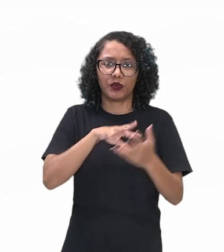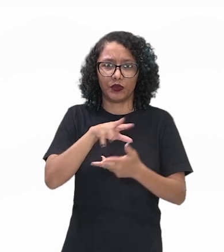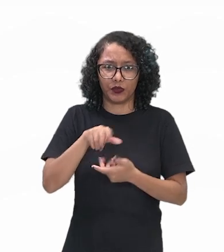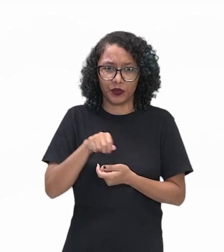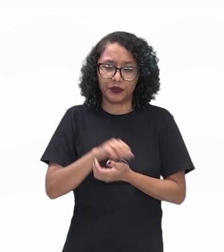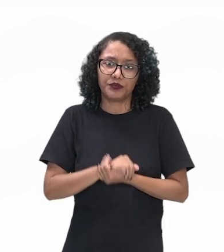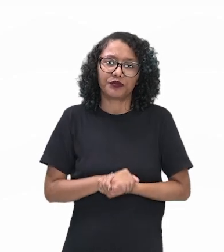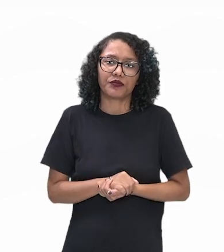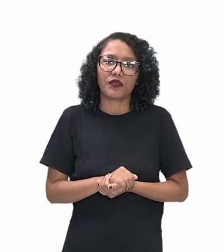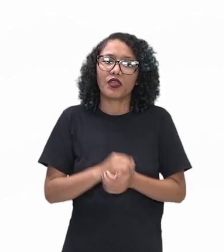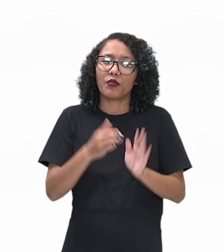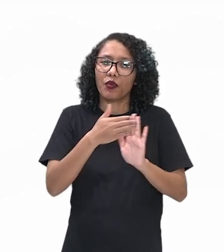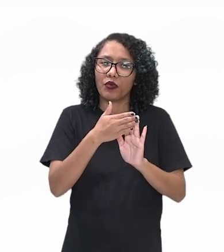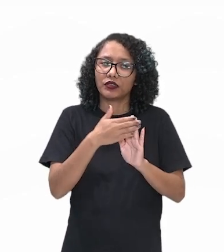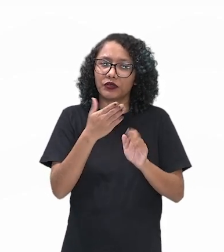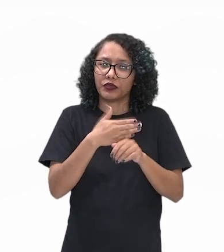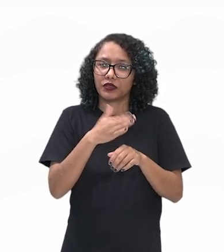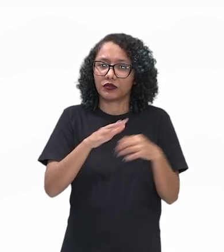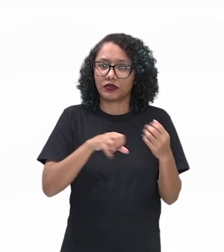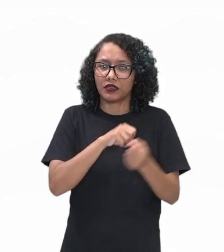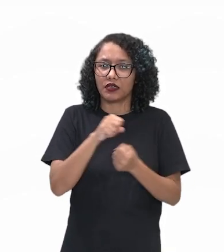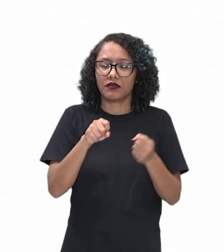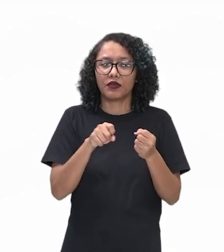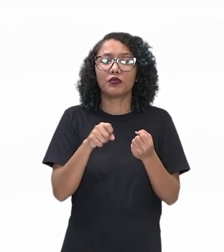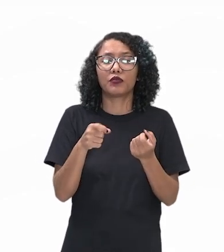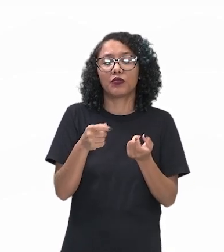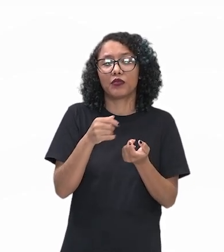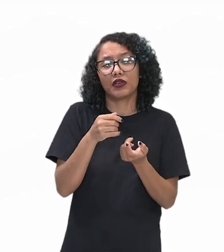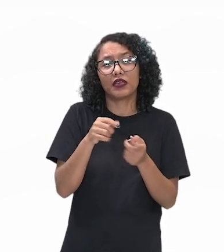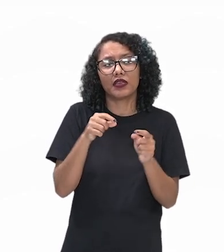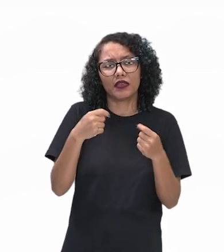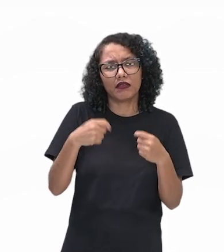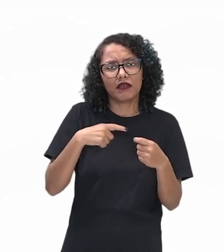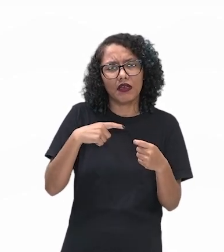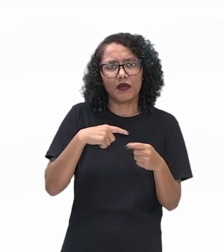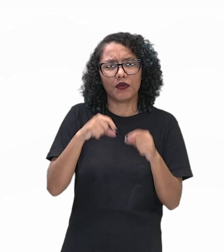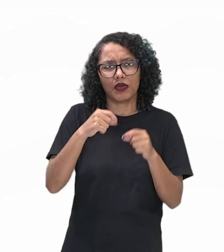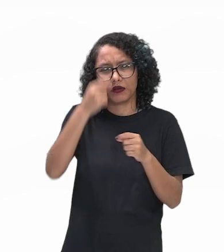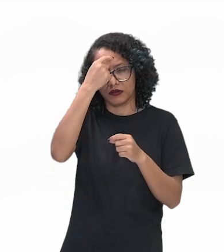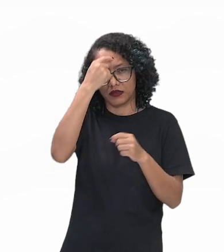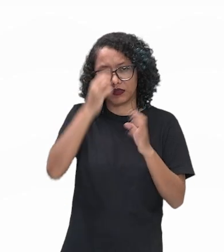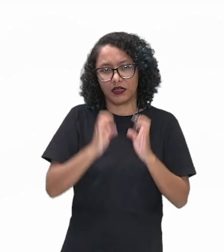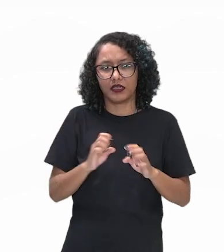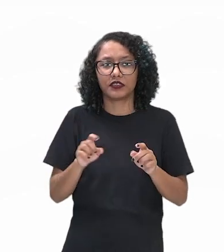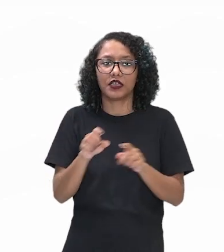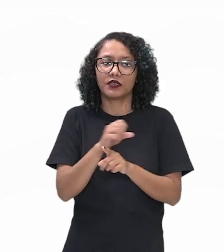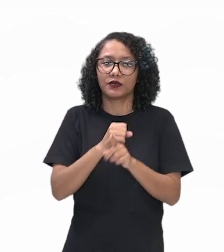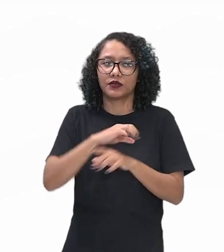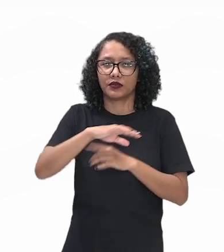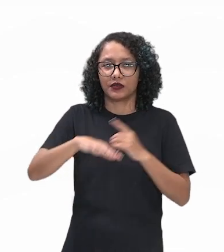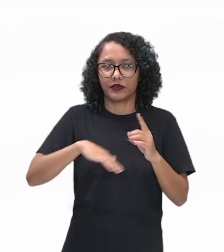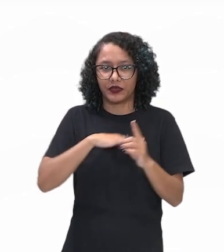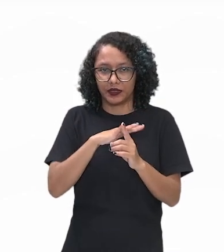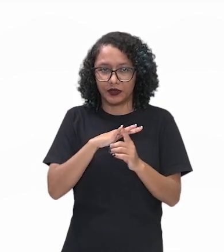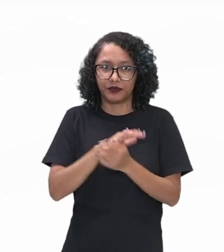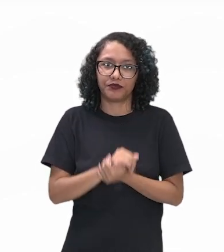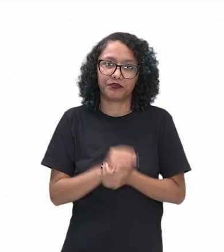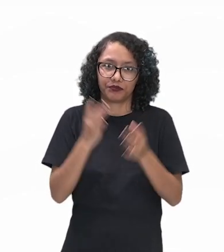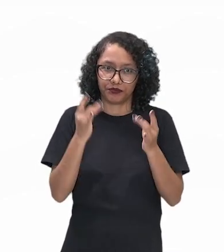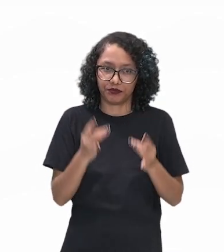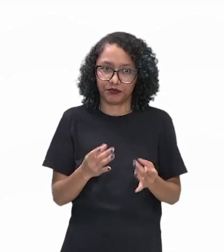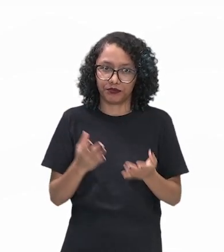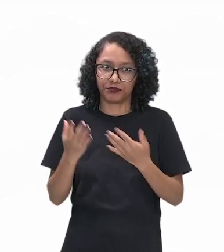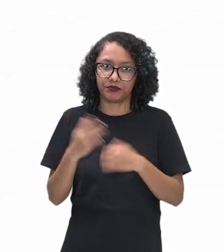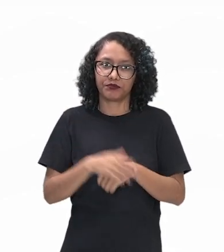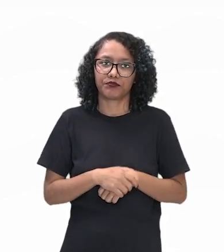global. Proposição de práticas sustentáveis com consciência e ética socioambiental. E o detalhamento